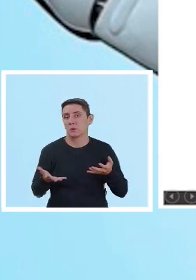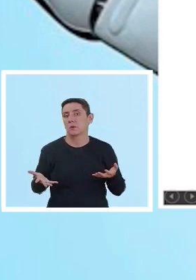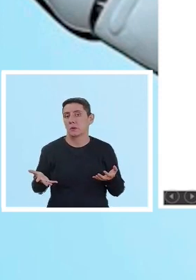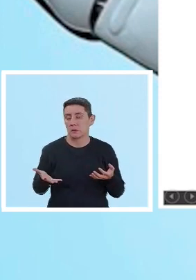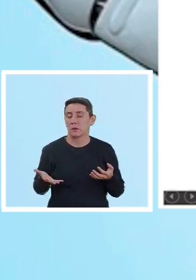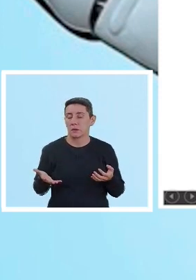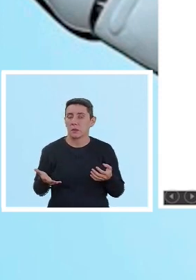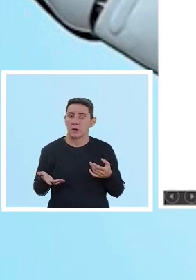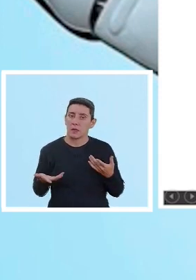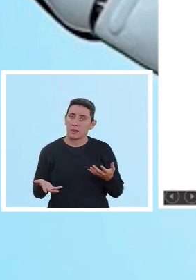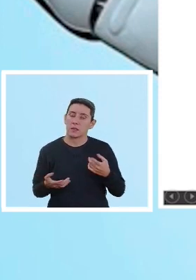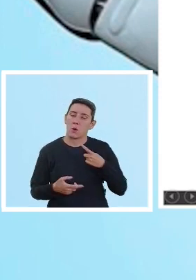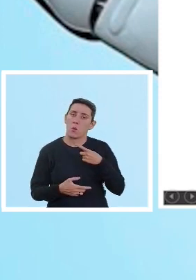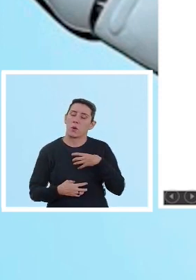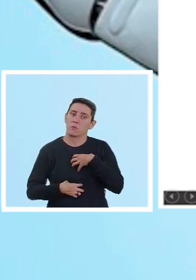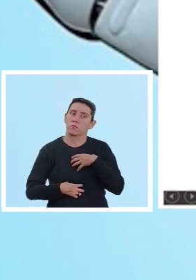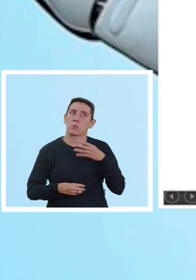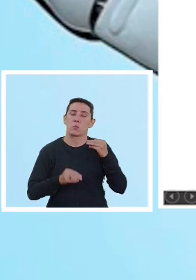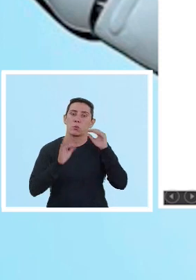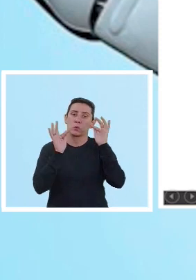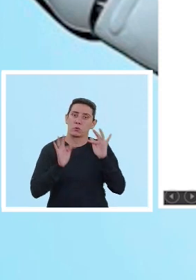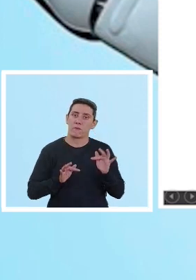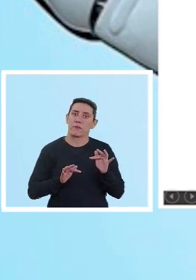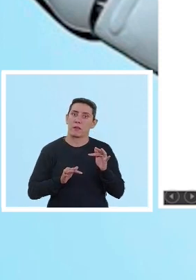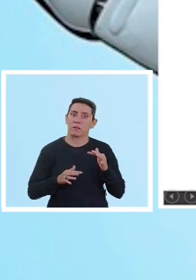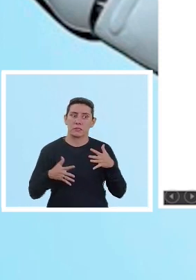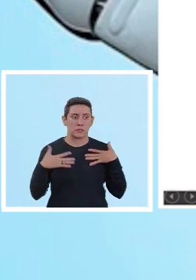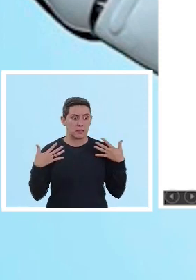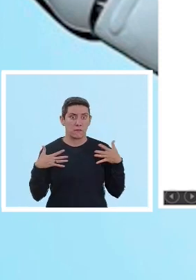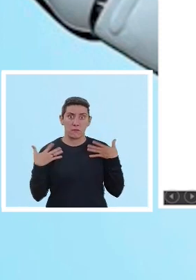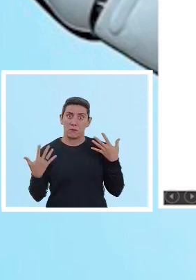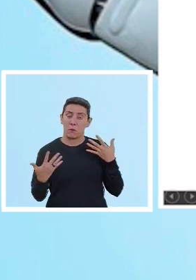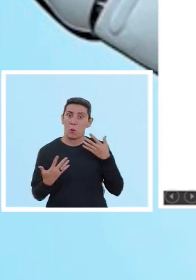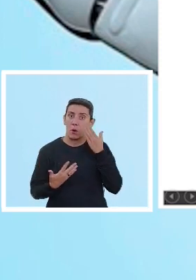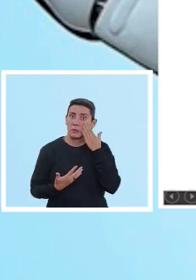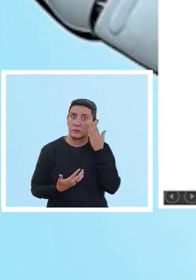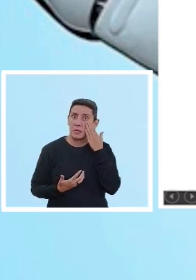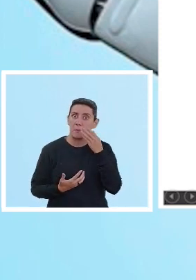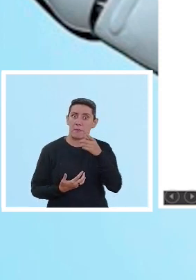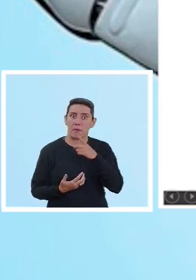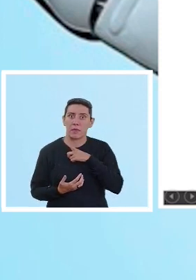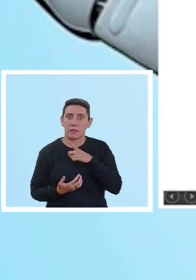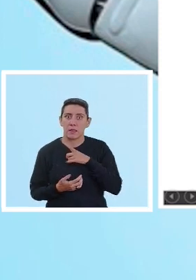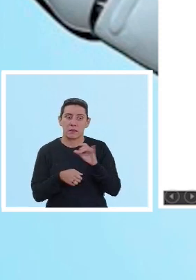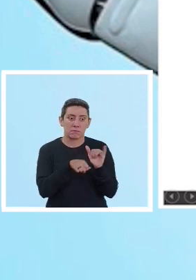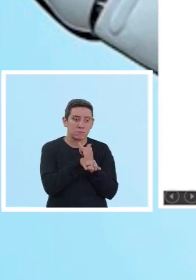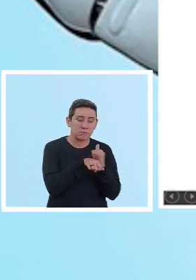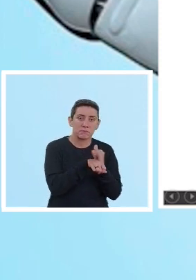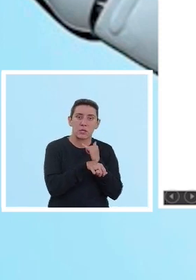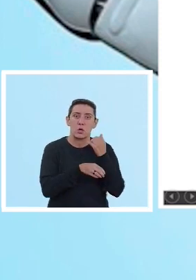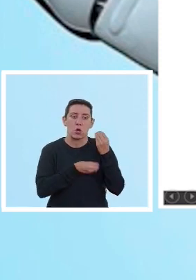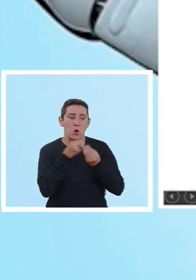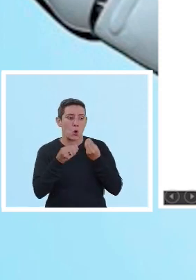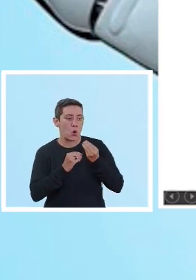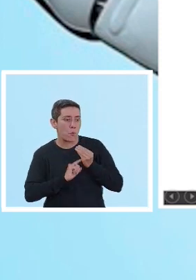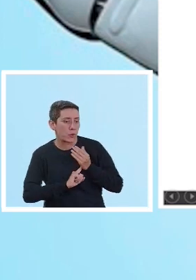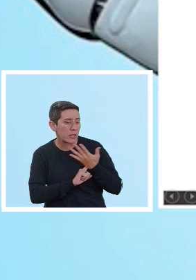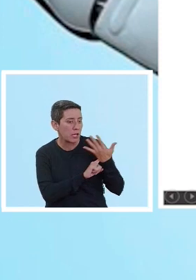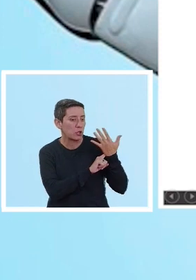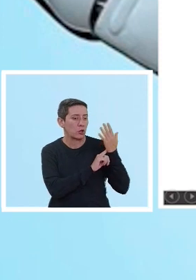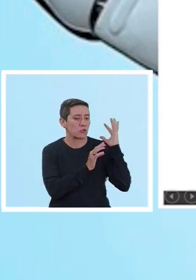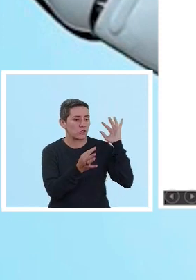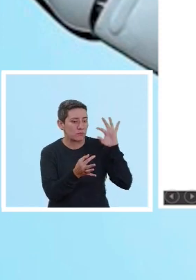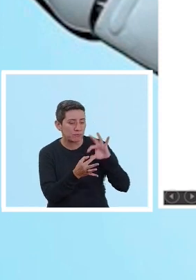acredito assim eu fico muito feliz e empolgado quando eu vejo esses essa esse casamento de tecnologia e de